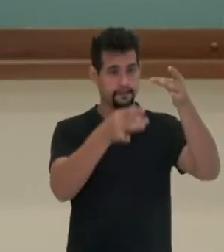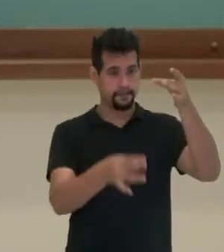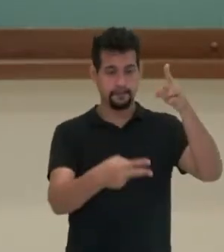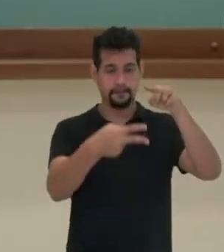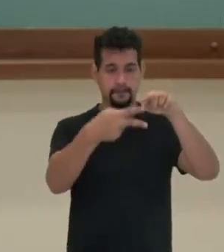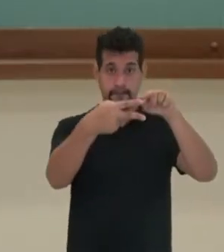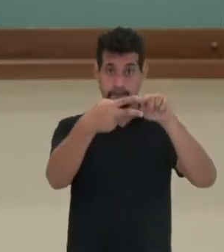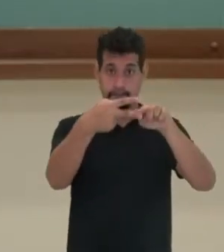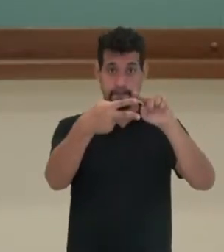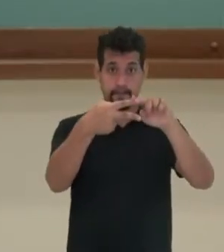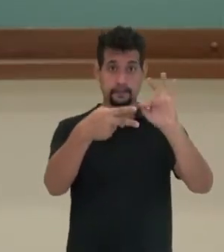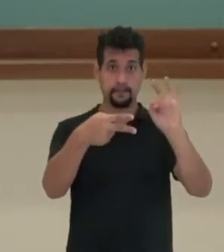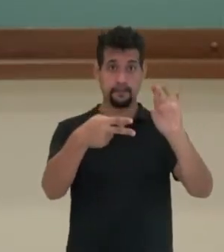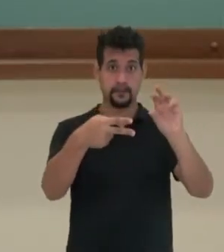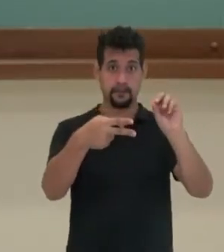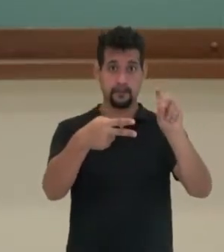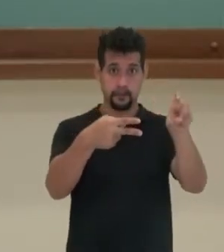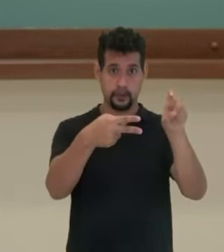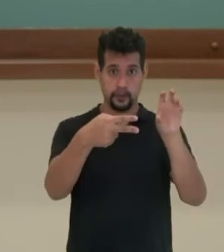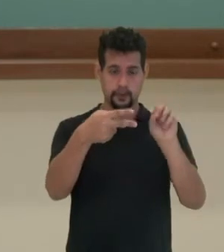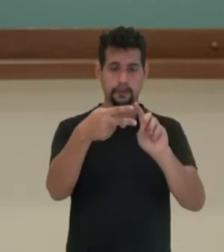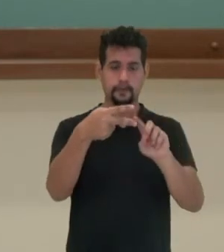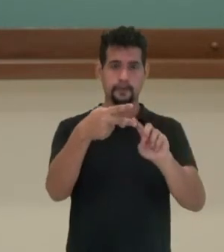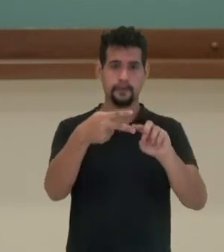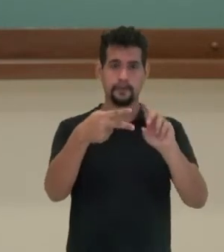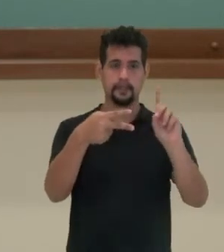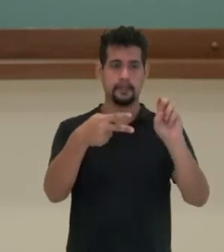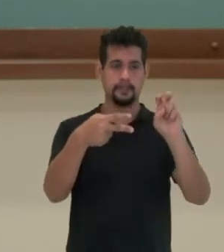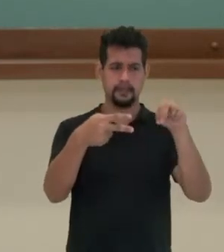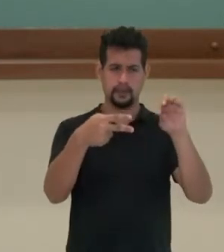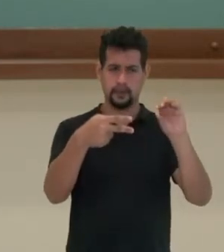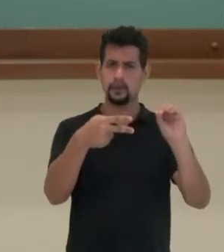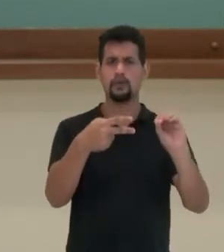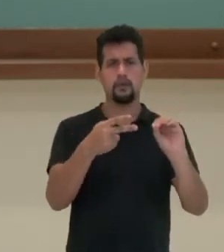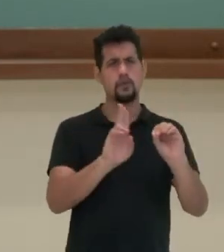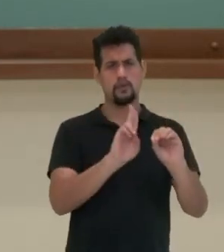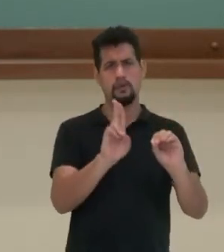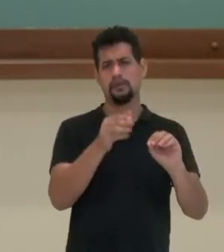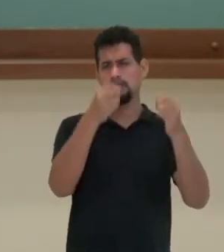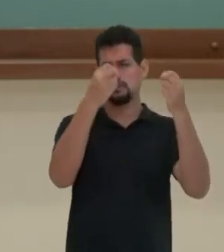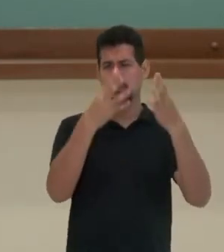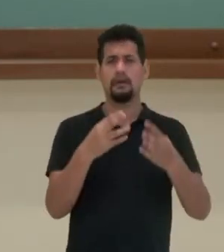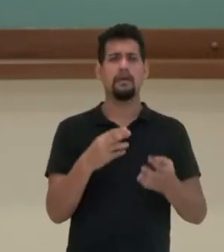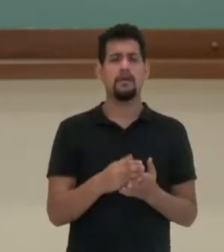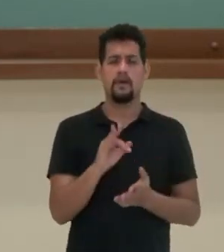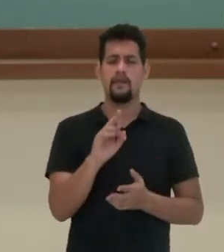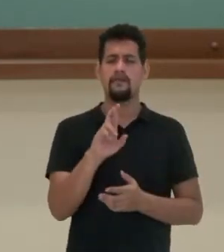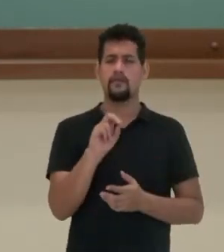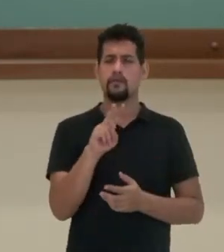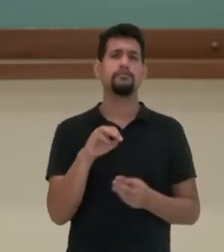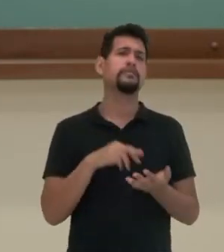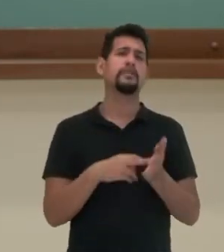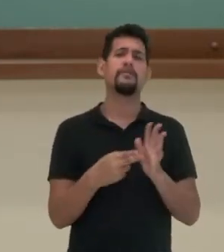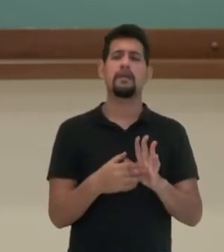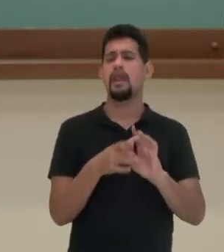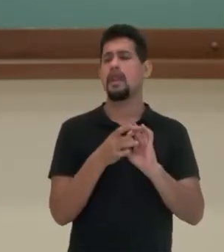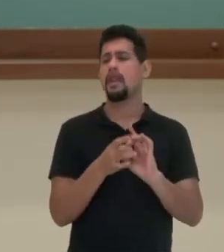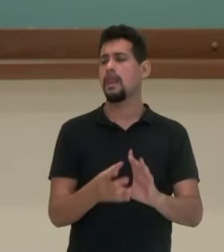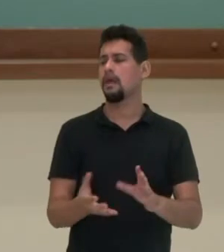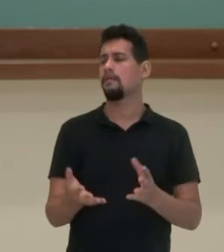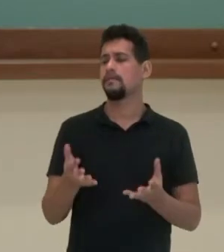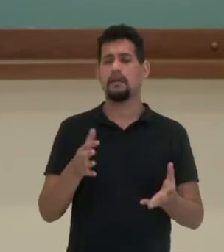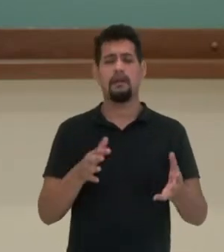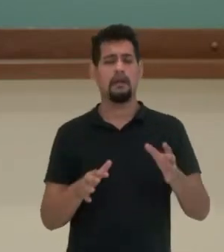tipos, o frouxo e o denso. O frouxo, o próprio nome dele diz, né? O que que ele é? Ele é solto, ele é,